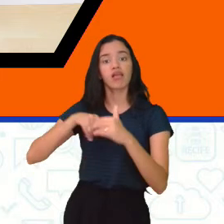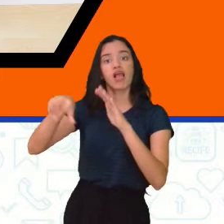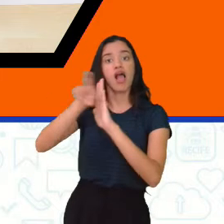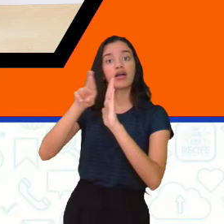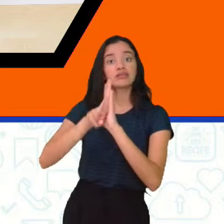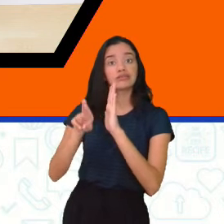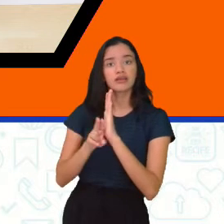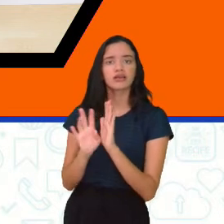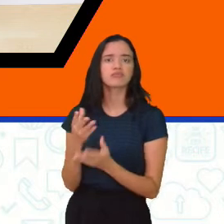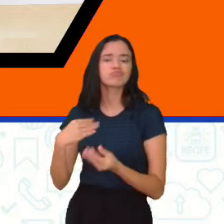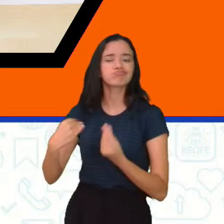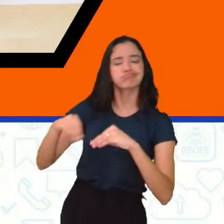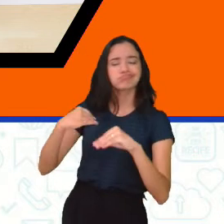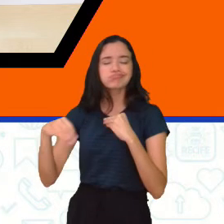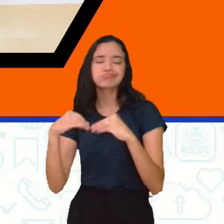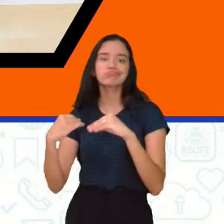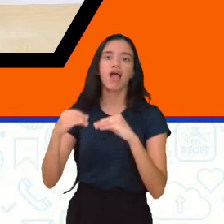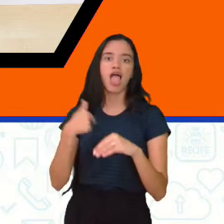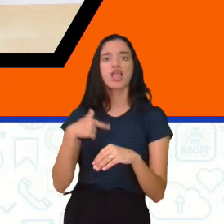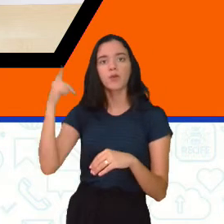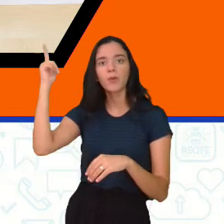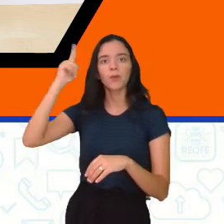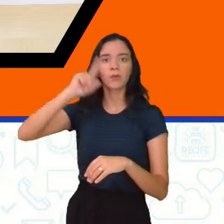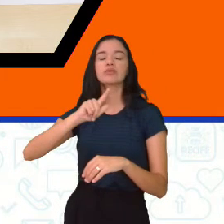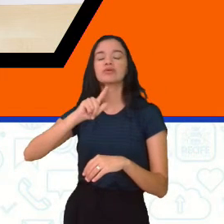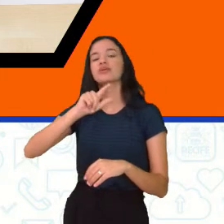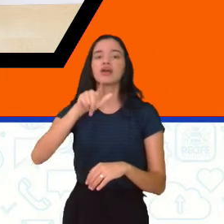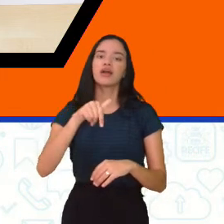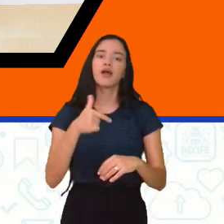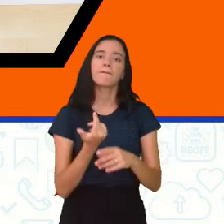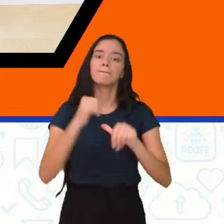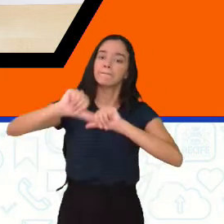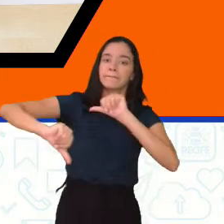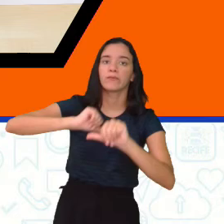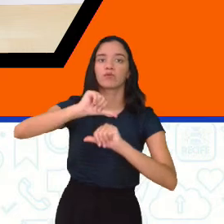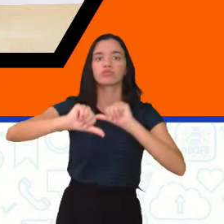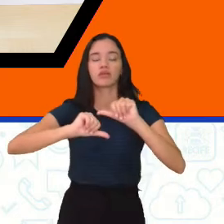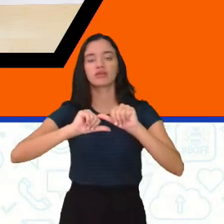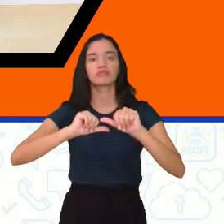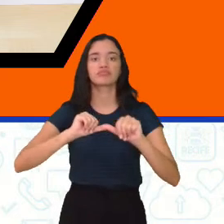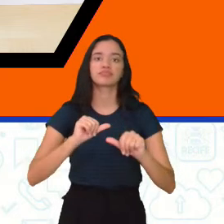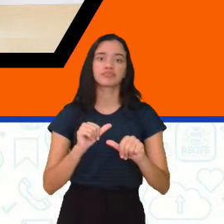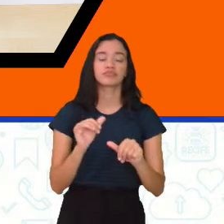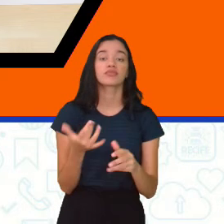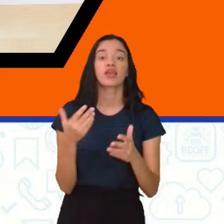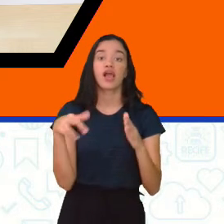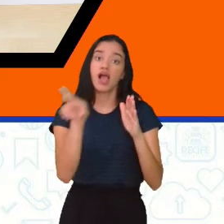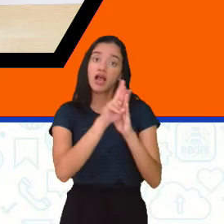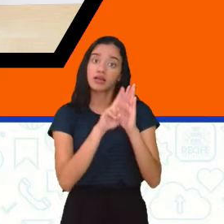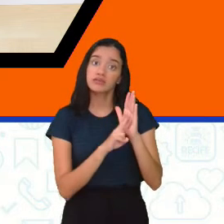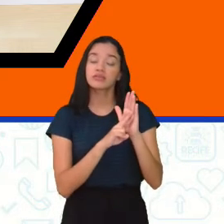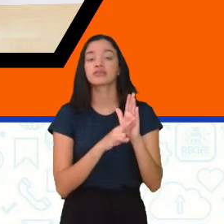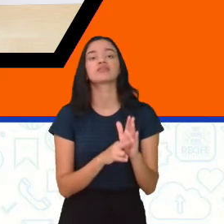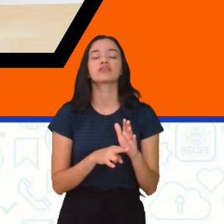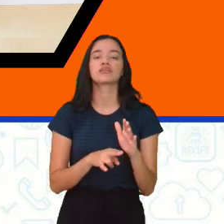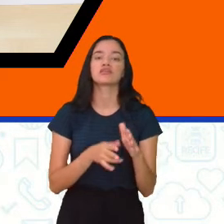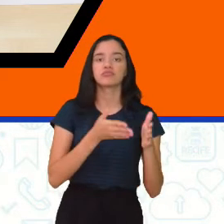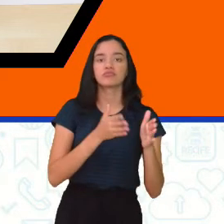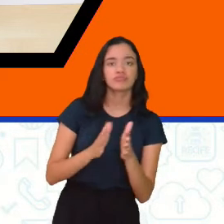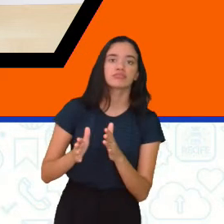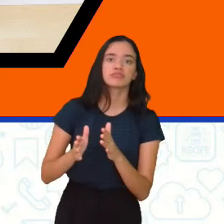regras flexíveis, então eu consigo modificar ali as regras